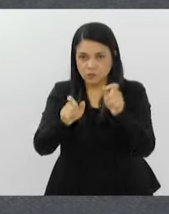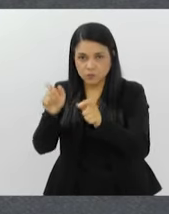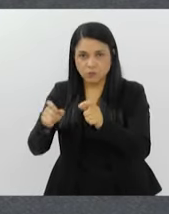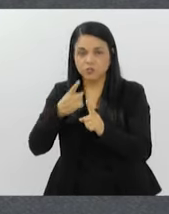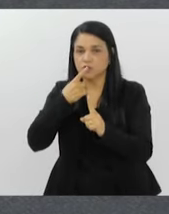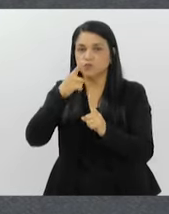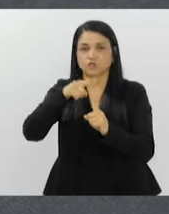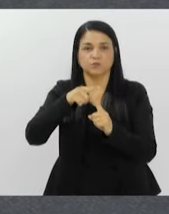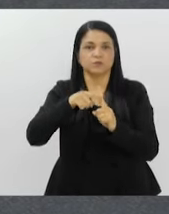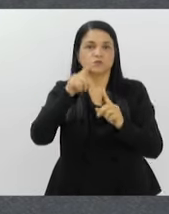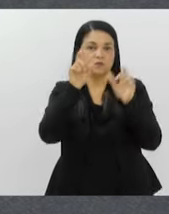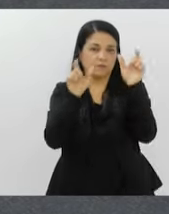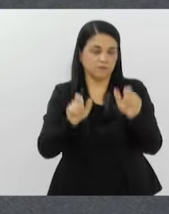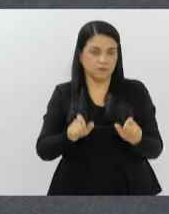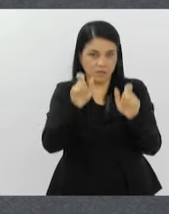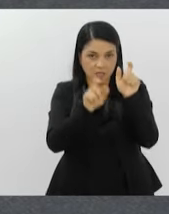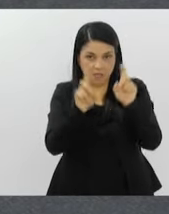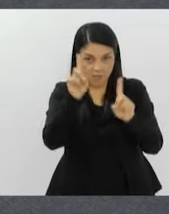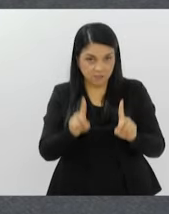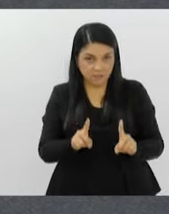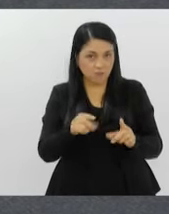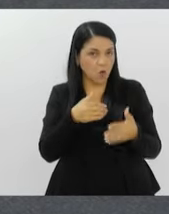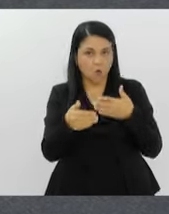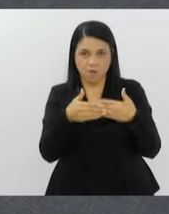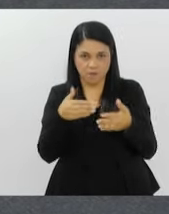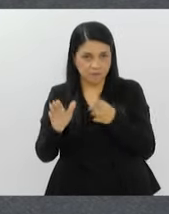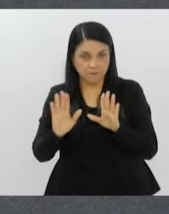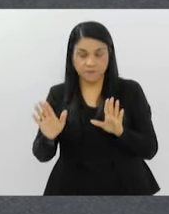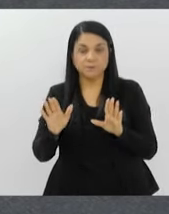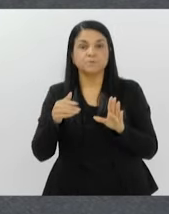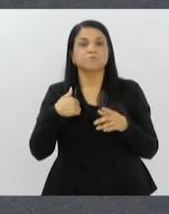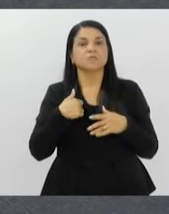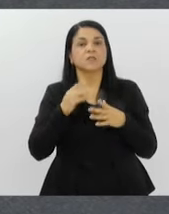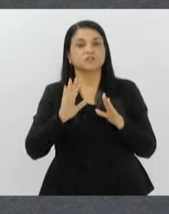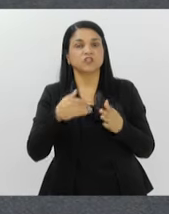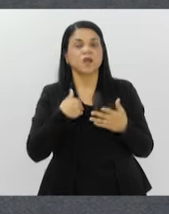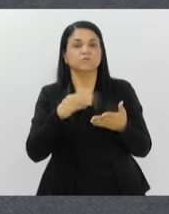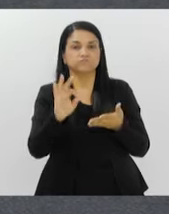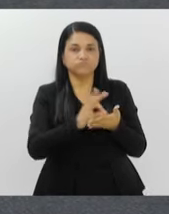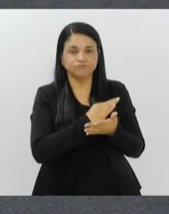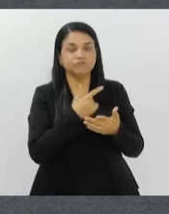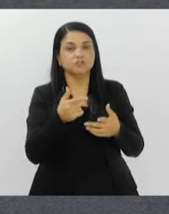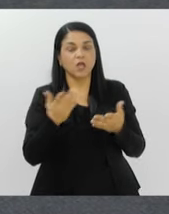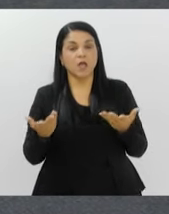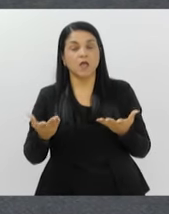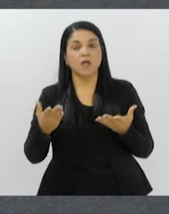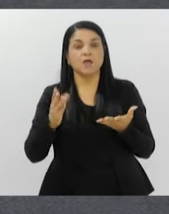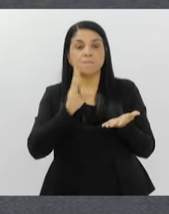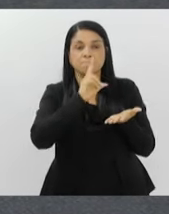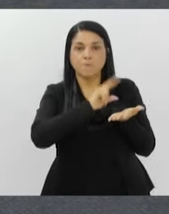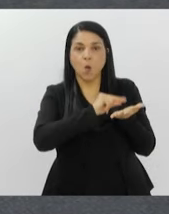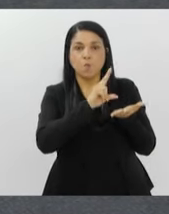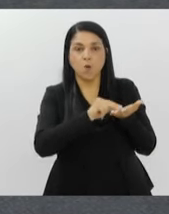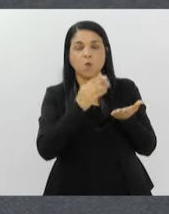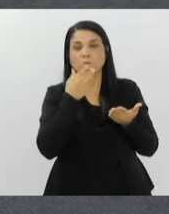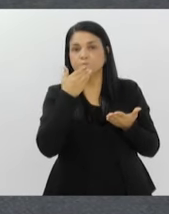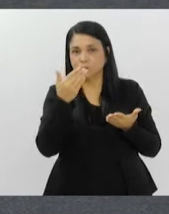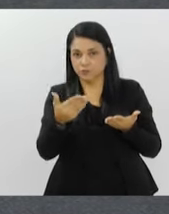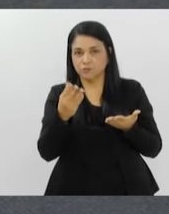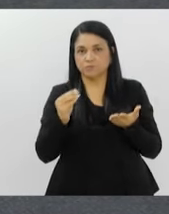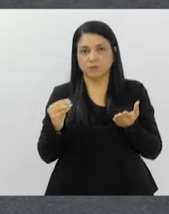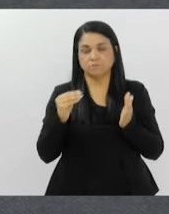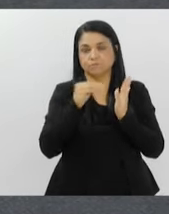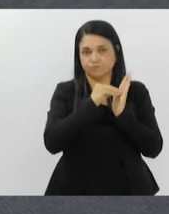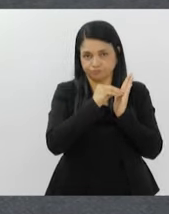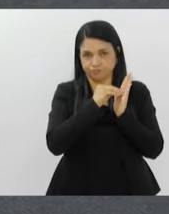tipo de deficiência ele já foi declarado constitucional tá tramitando vamos pedir Inclusive a inclusão em Pauta porque não vejo que